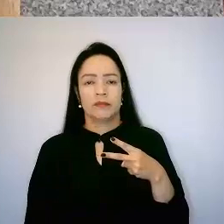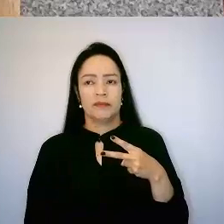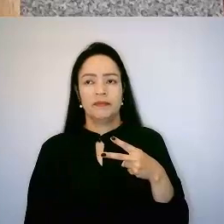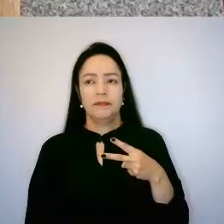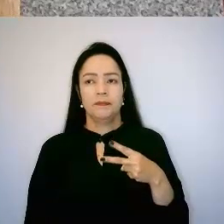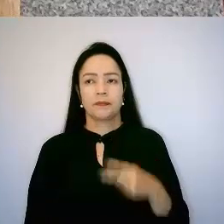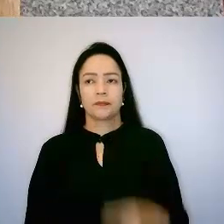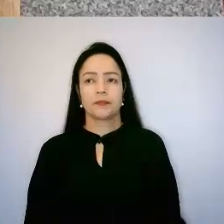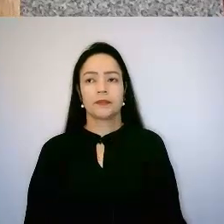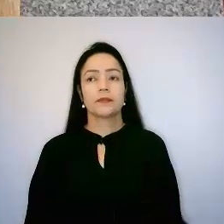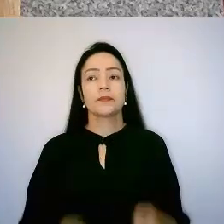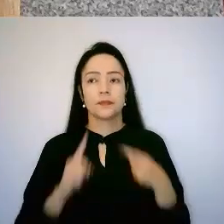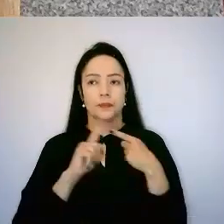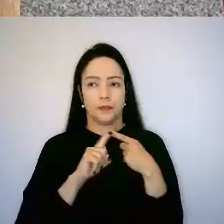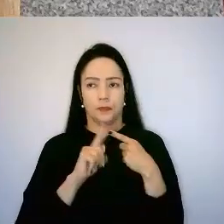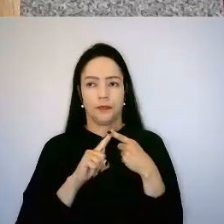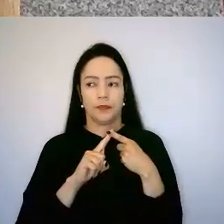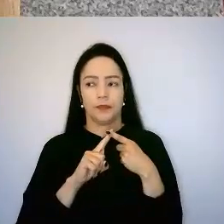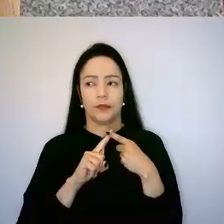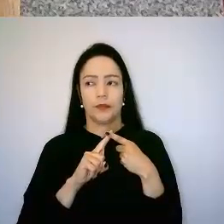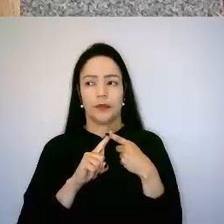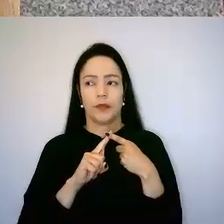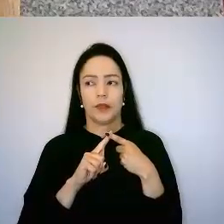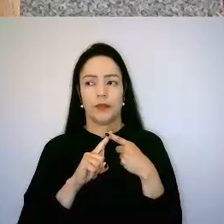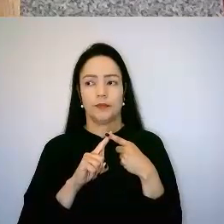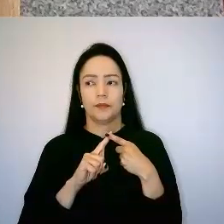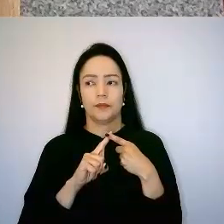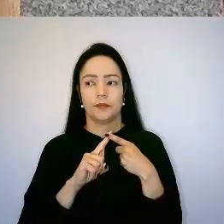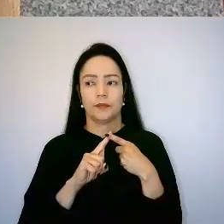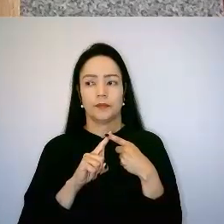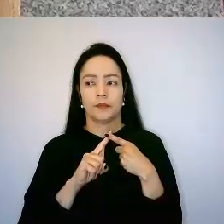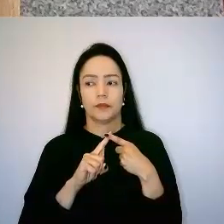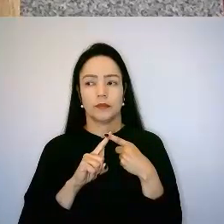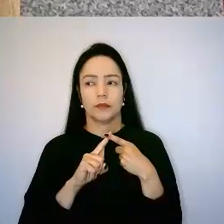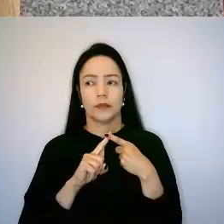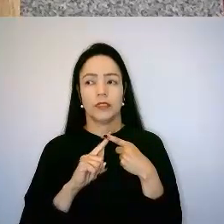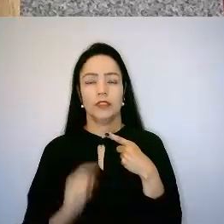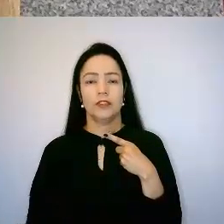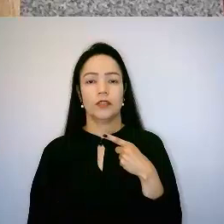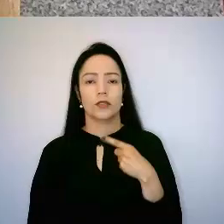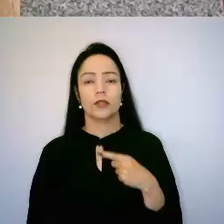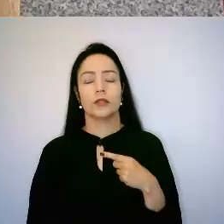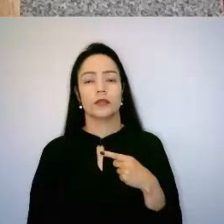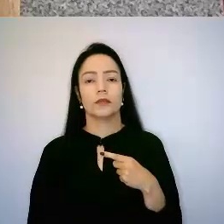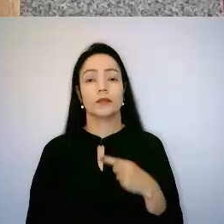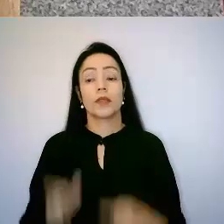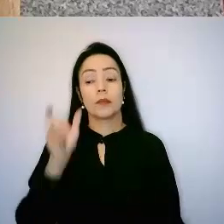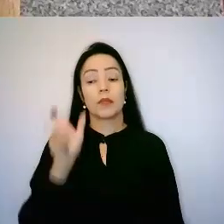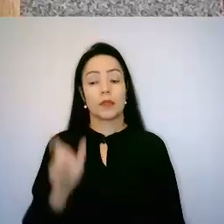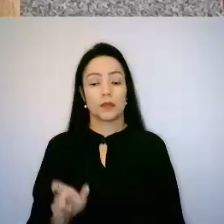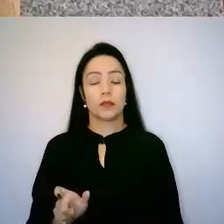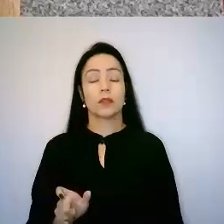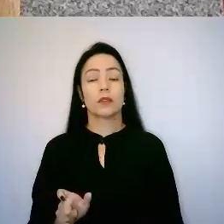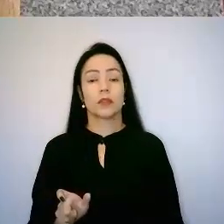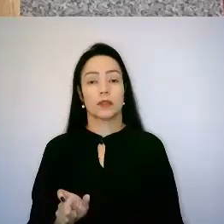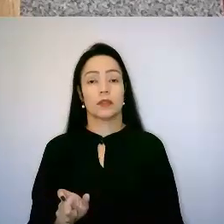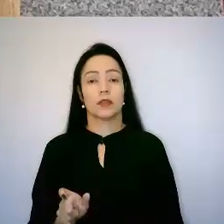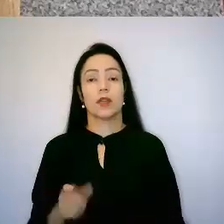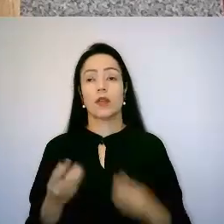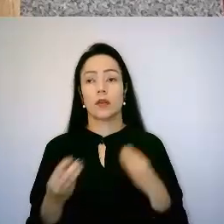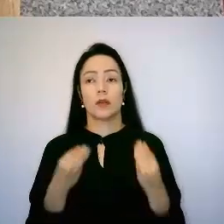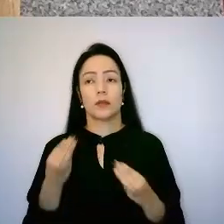a primeira excelência é que hora agravante ele se encontra